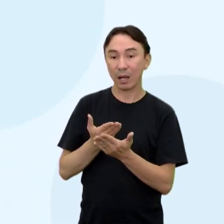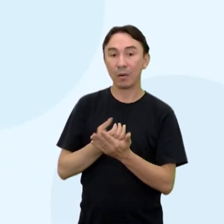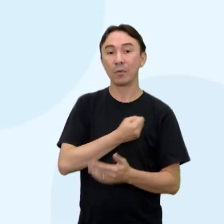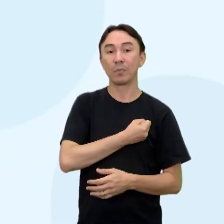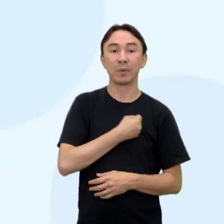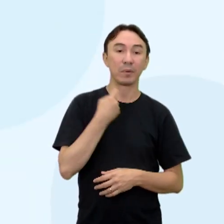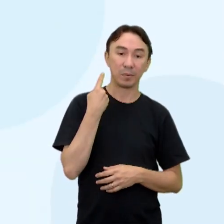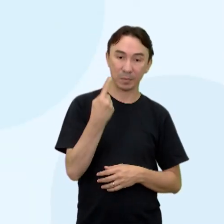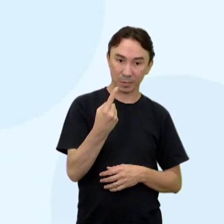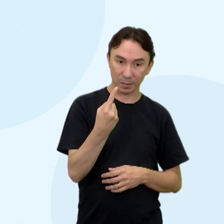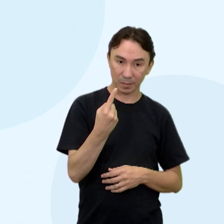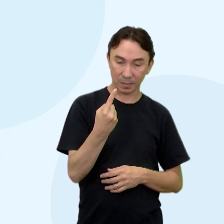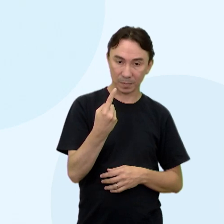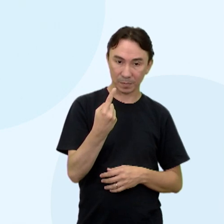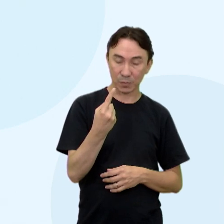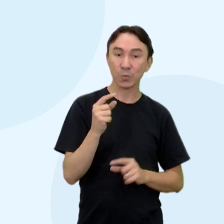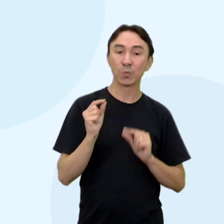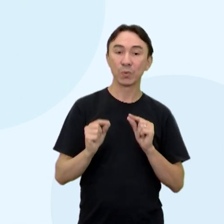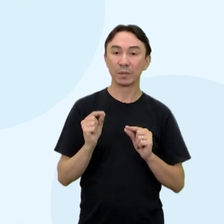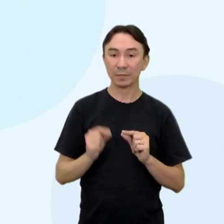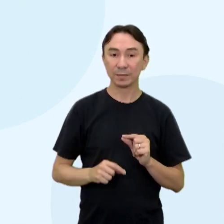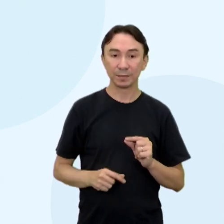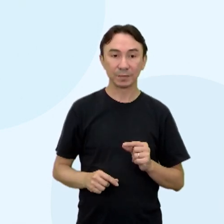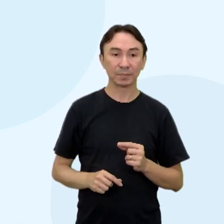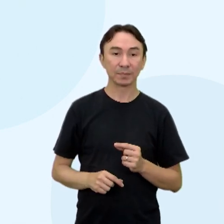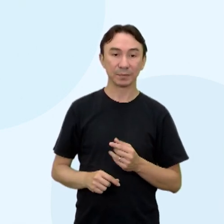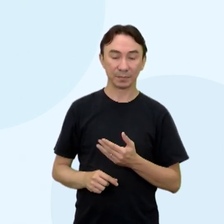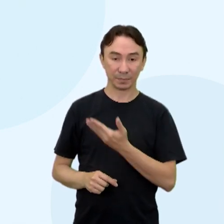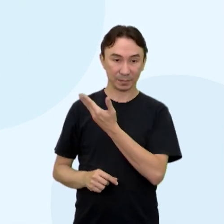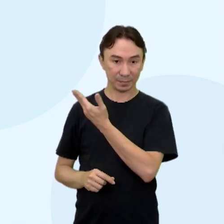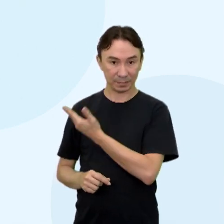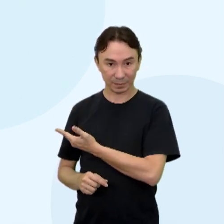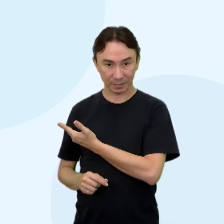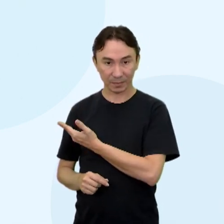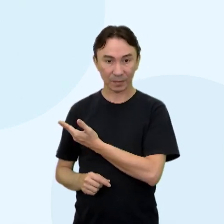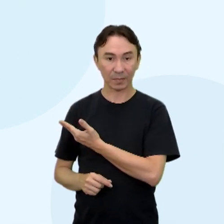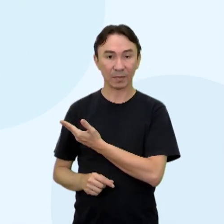Imprensa Observatório da Imprensa Internacional é o nome do nosso componente. A